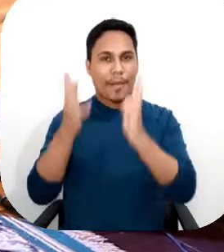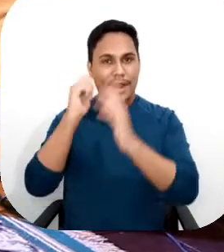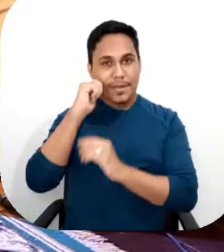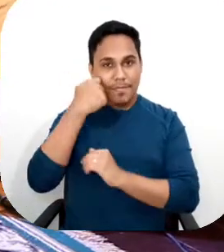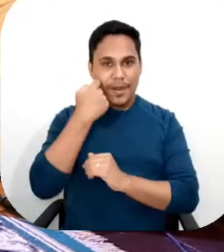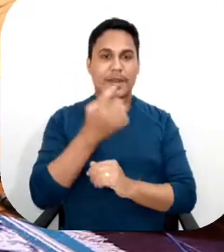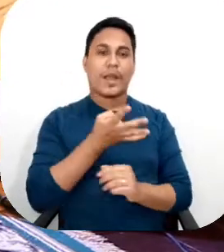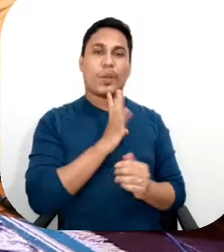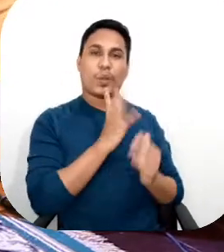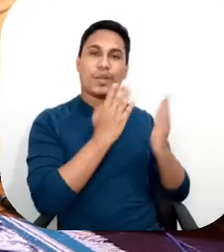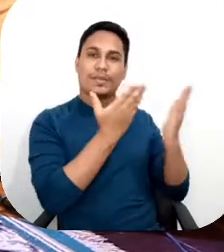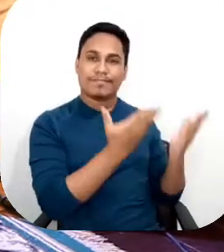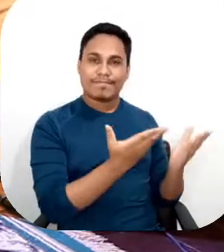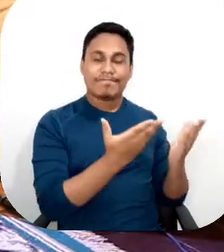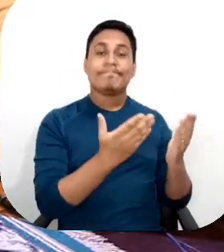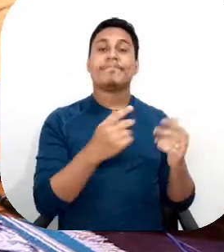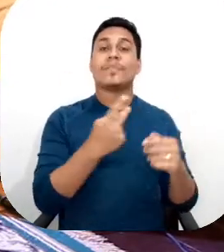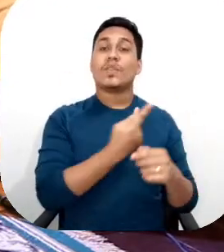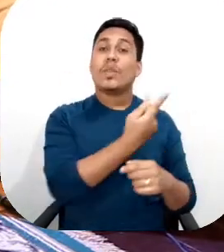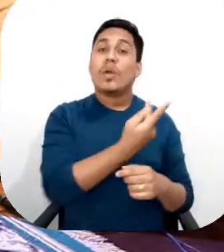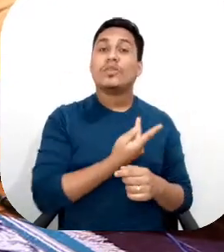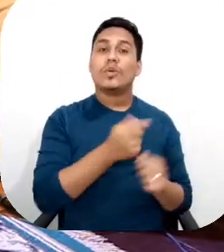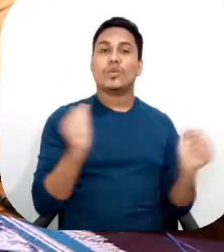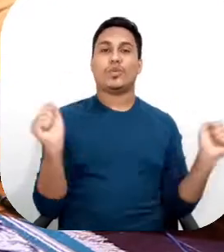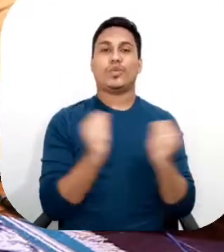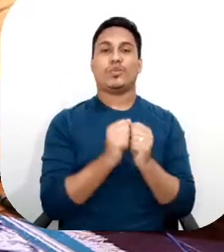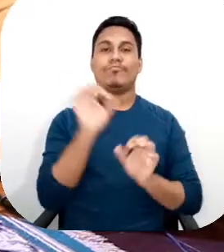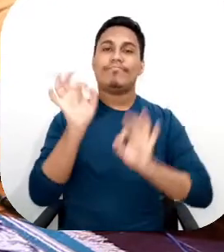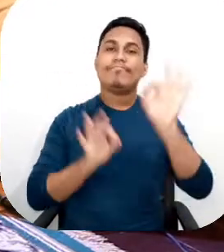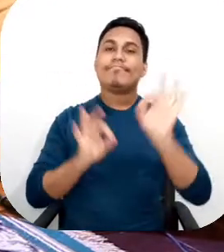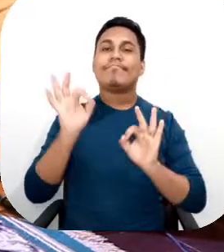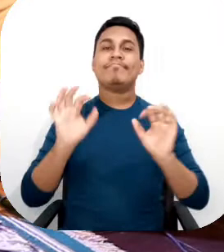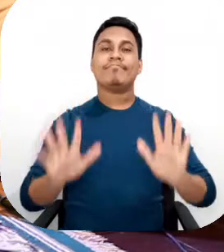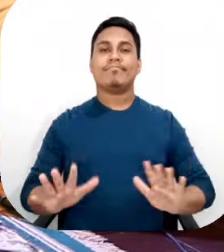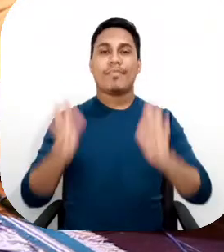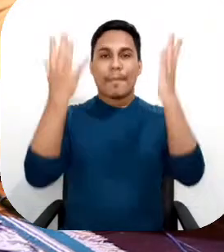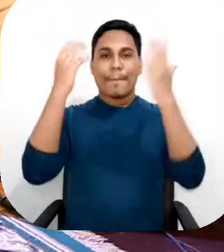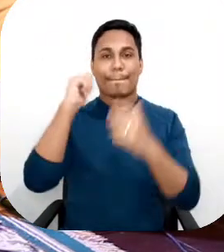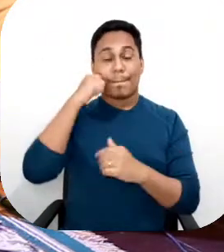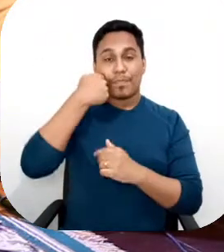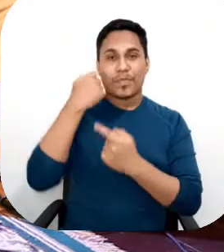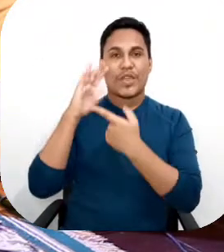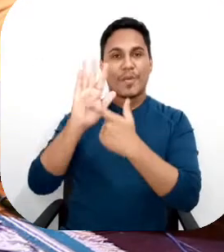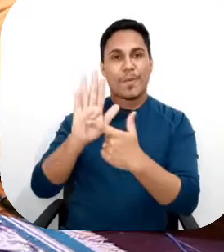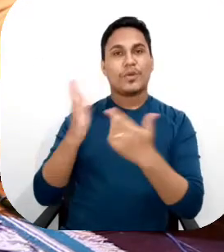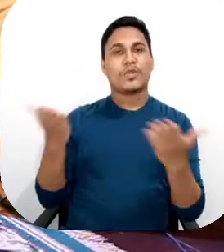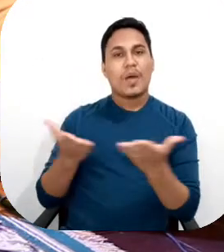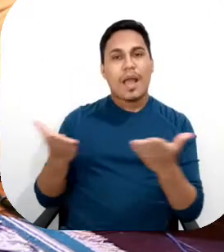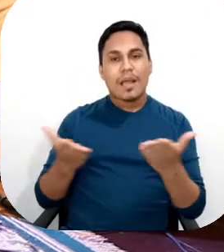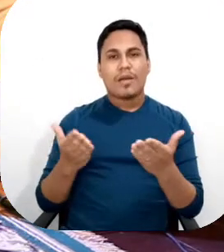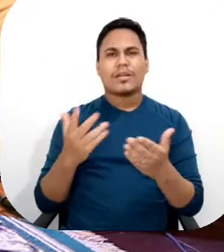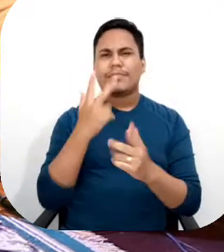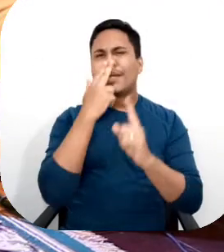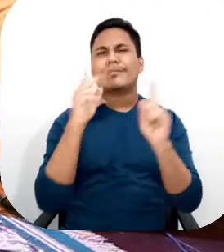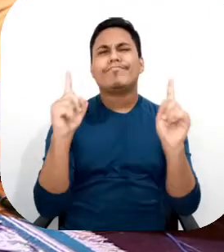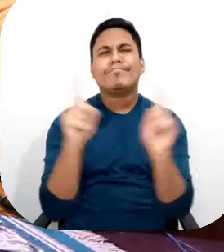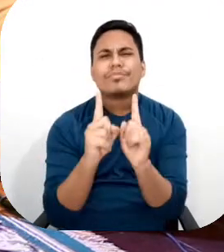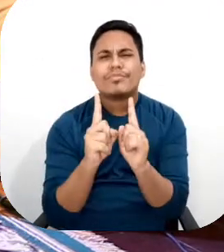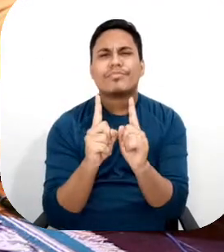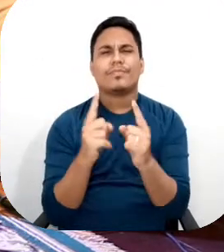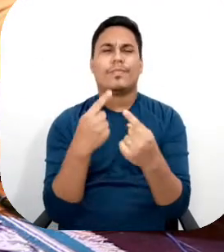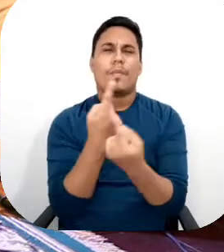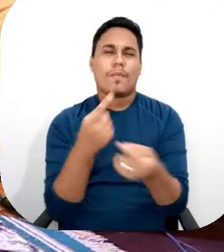o Zéz, e estamos aqui hoje construindo Preta Punk, que é o show que a gente apresentou aqui, um pocket show, né, que só tem, são